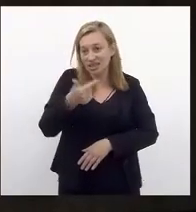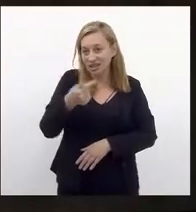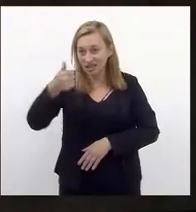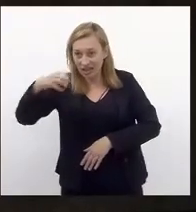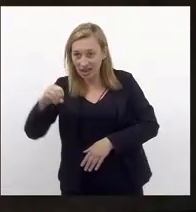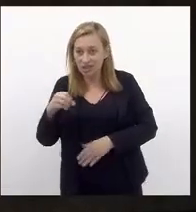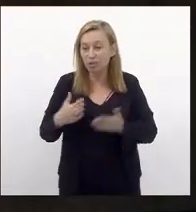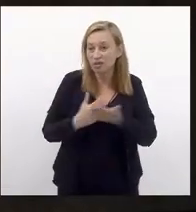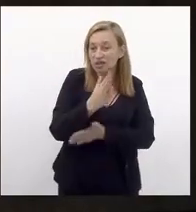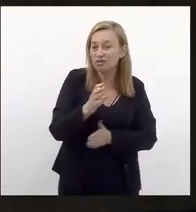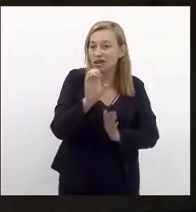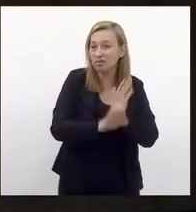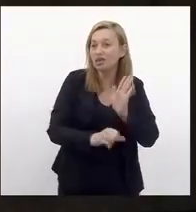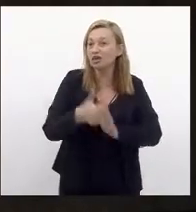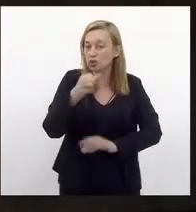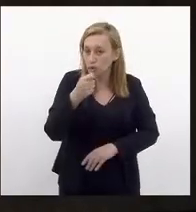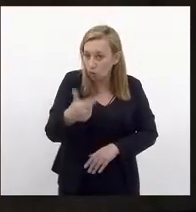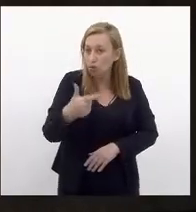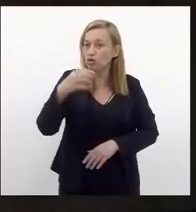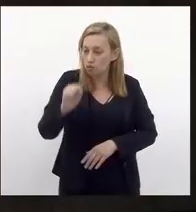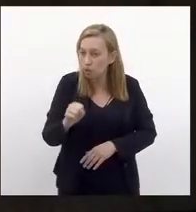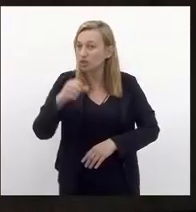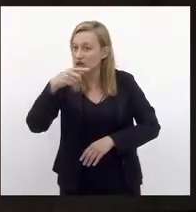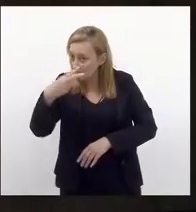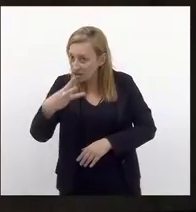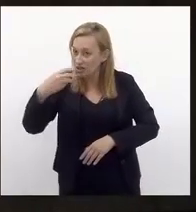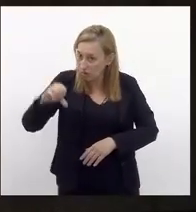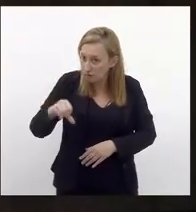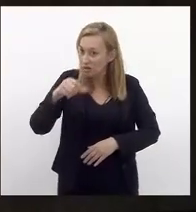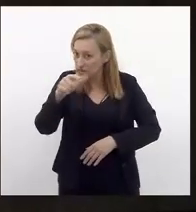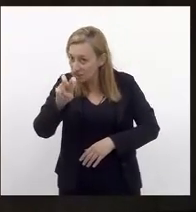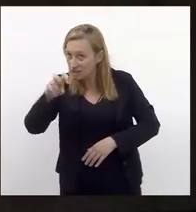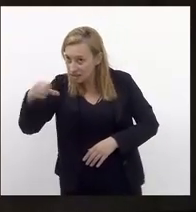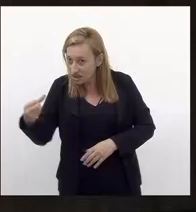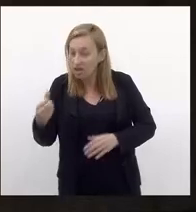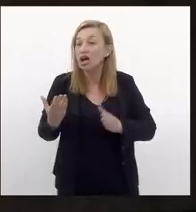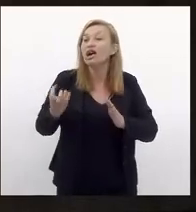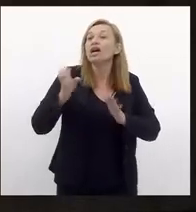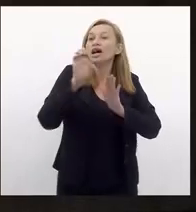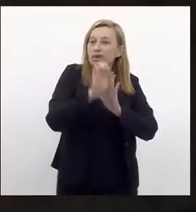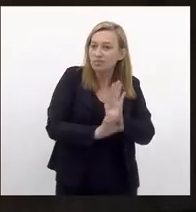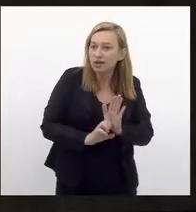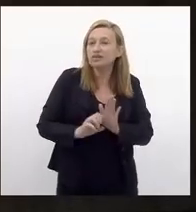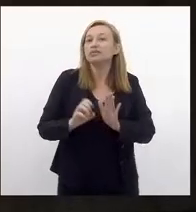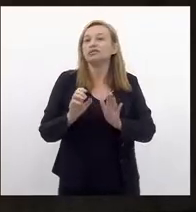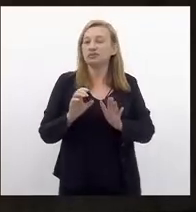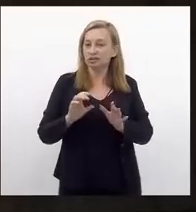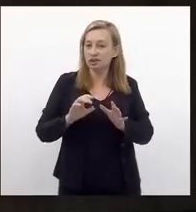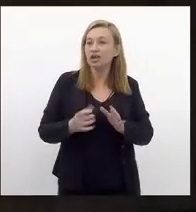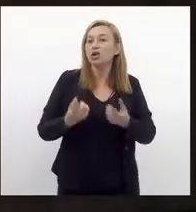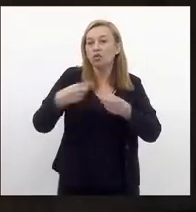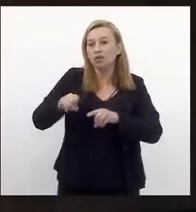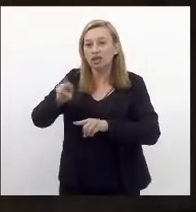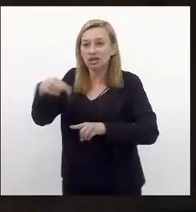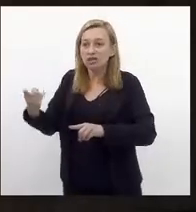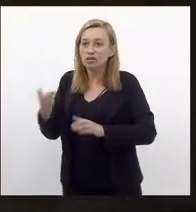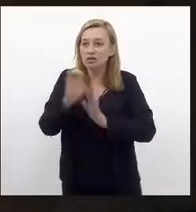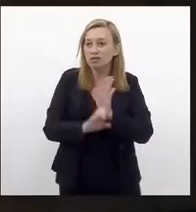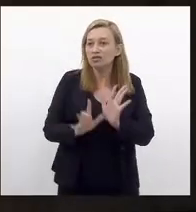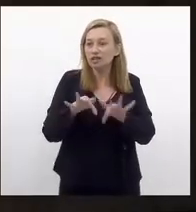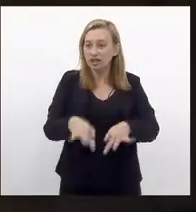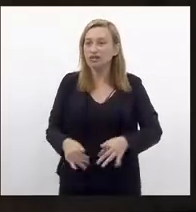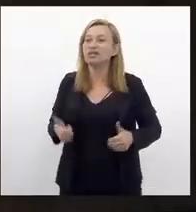110 pela aprovação das emendas 28 3966 através de emenda aglutinativa contrárias é mais ou menos